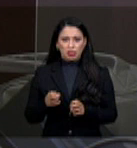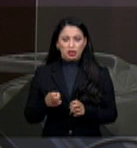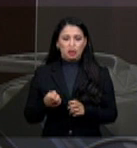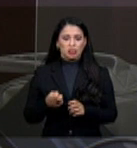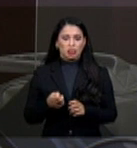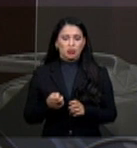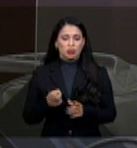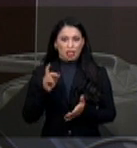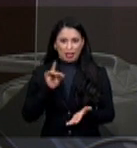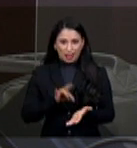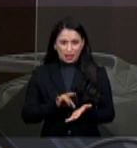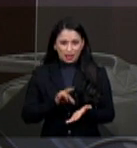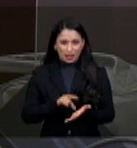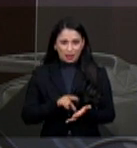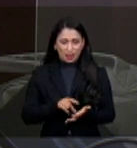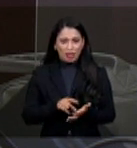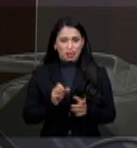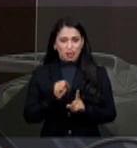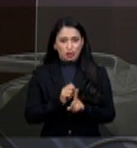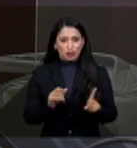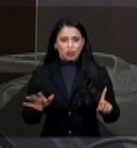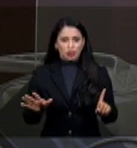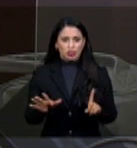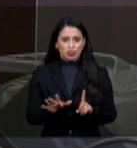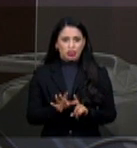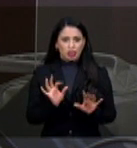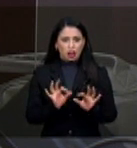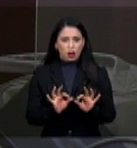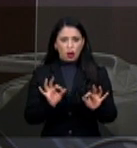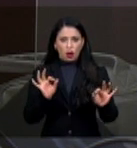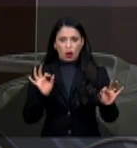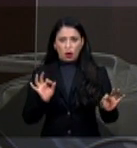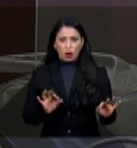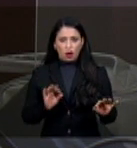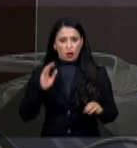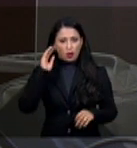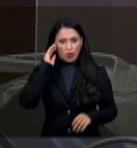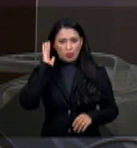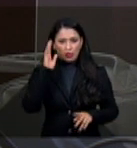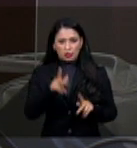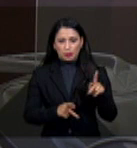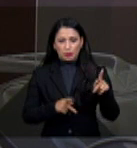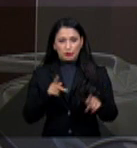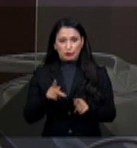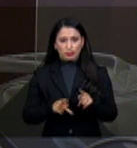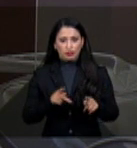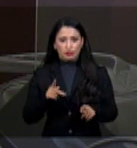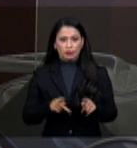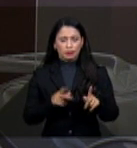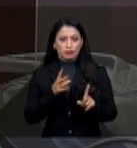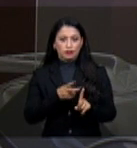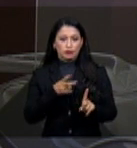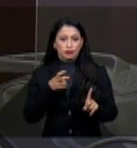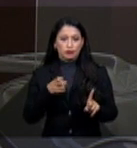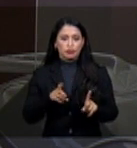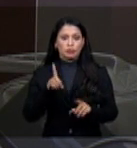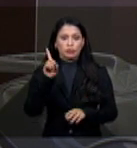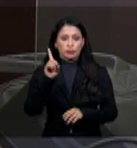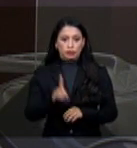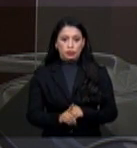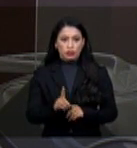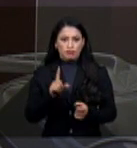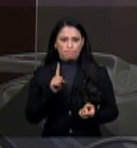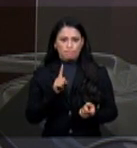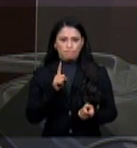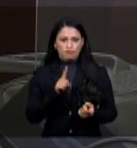realidade de segmentos da sociedade, principalmente nós, povos indígenas. E esses direitos que seguem sendo aí ameaçados,